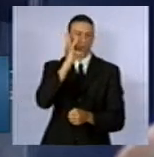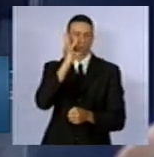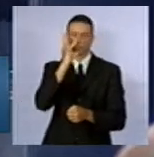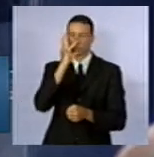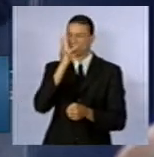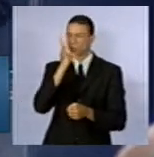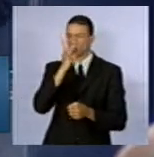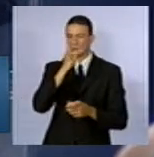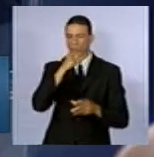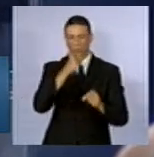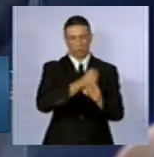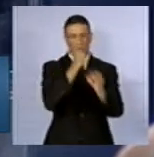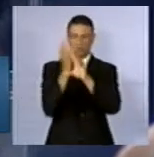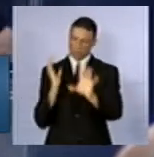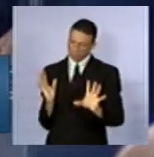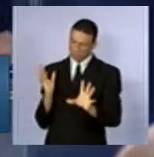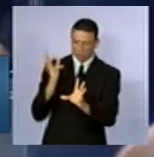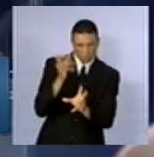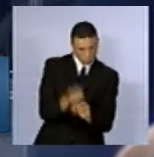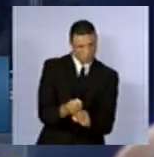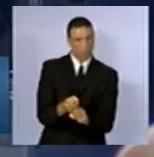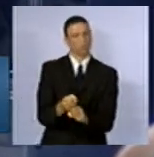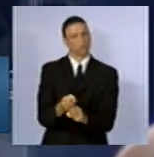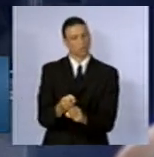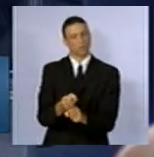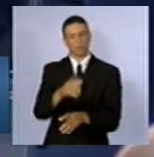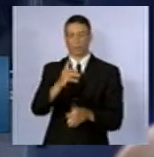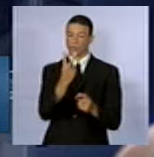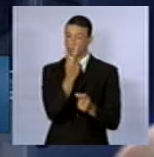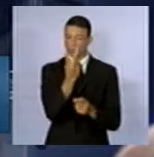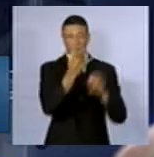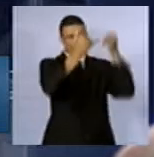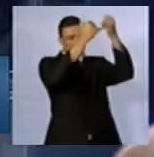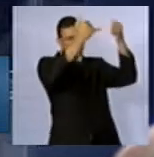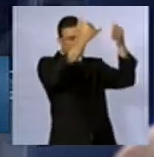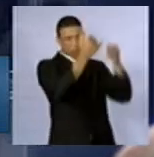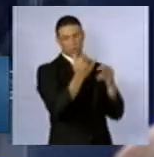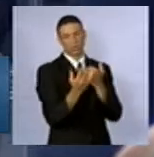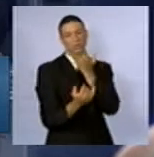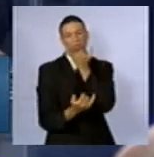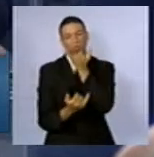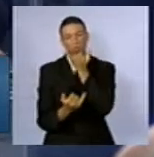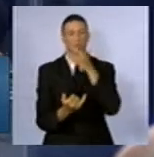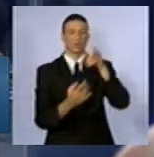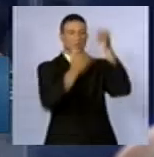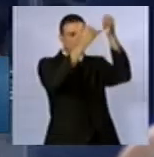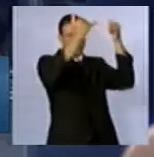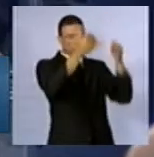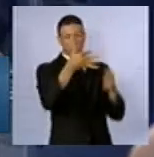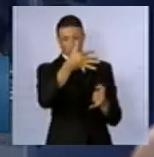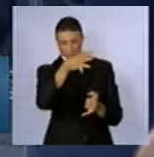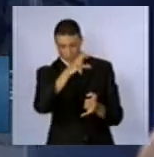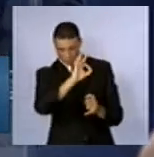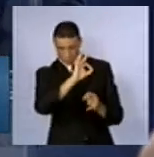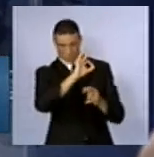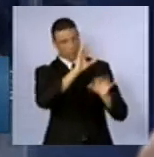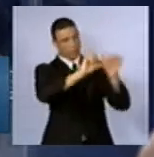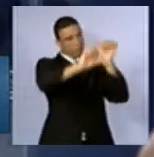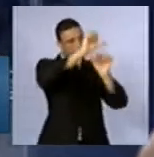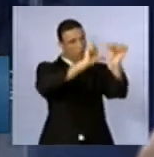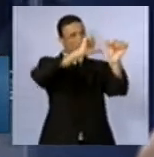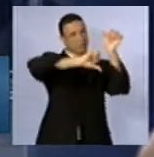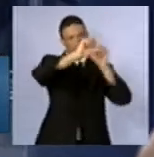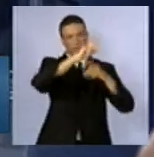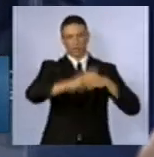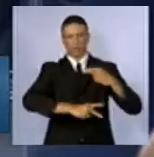fazendo essa conta de duas linhas a cada perdão 10 linhas a cada 2 anos é só fazer a